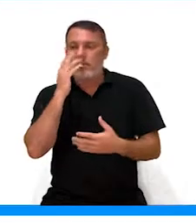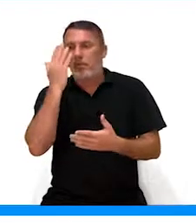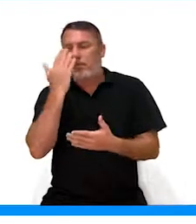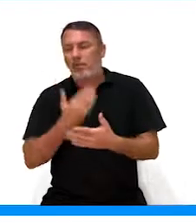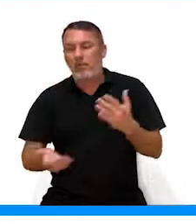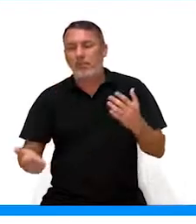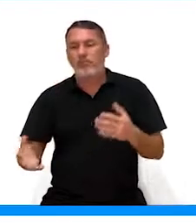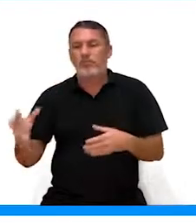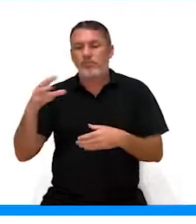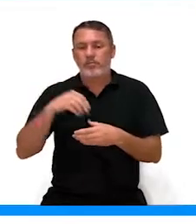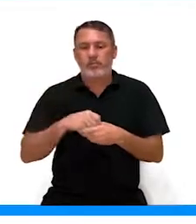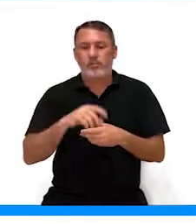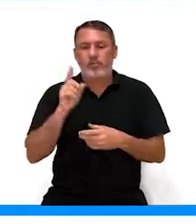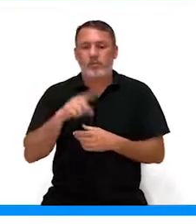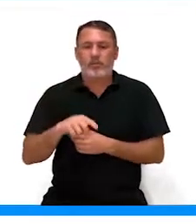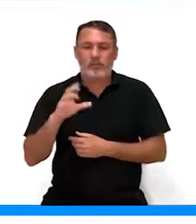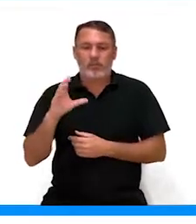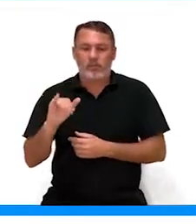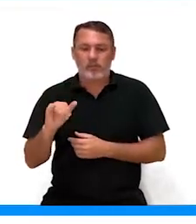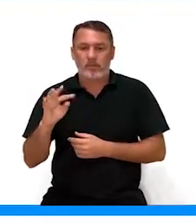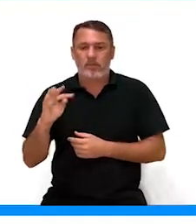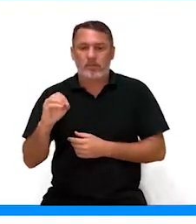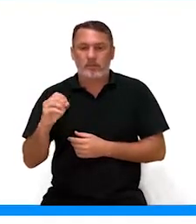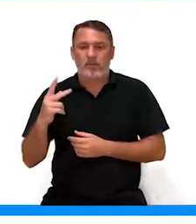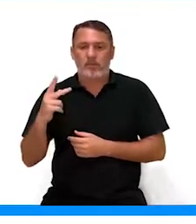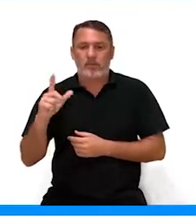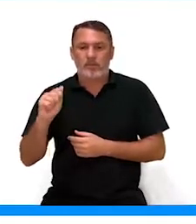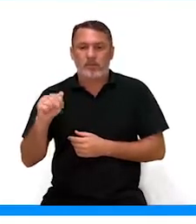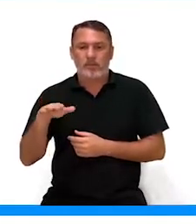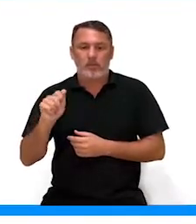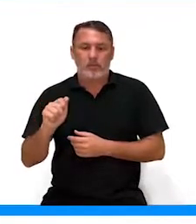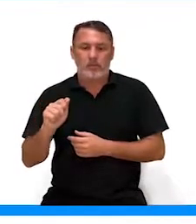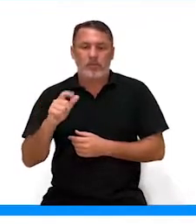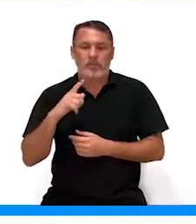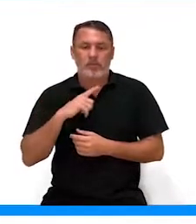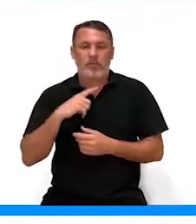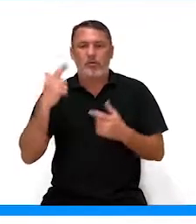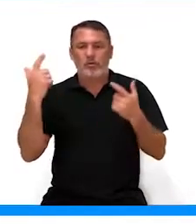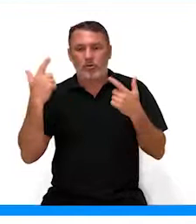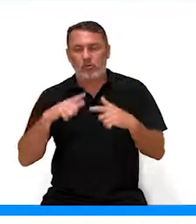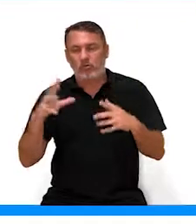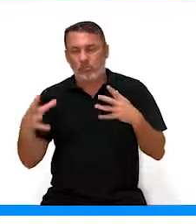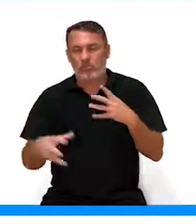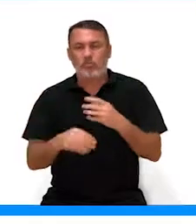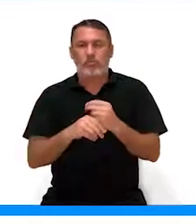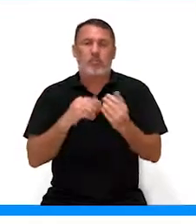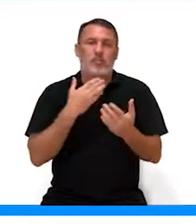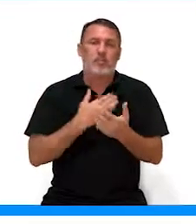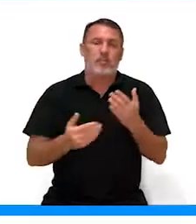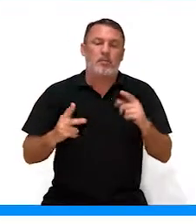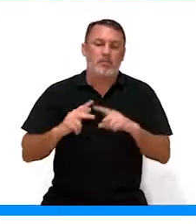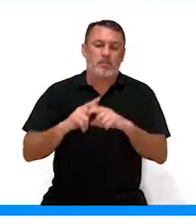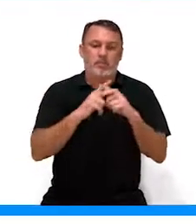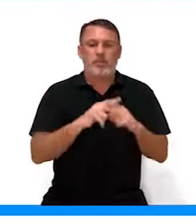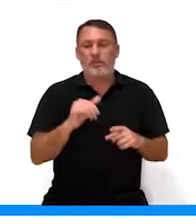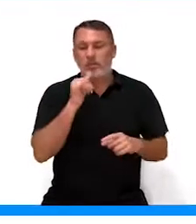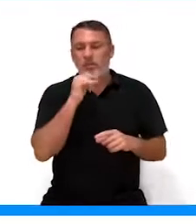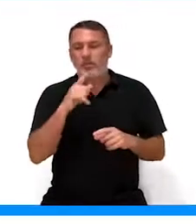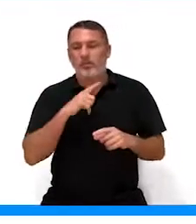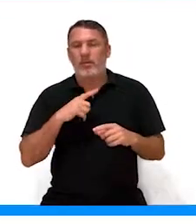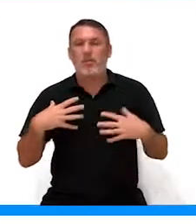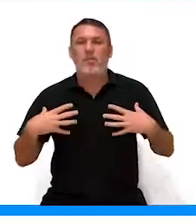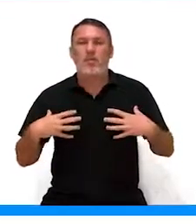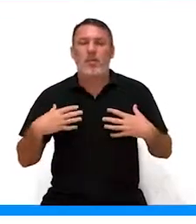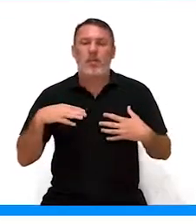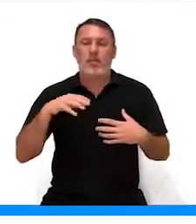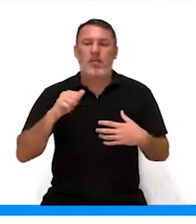células perdem parte apical do citoplasma. Só que aí elas conseguem regenerar essa parte perdida.